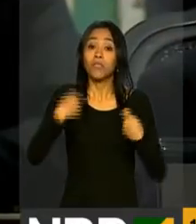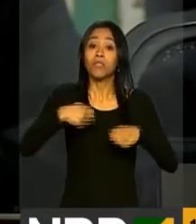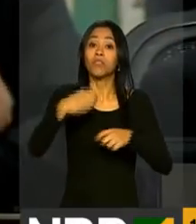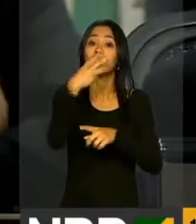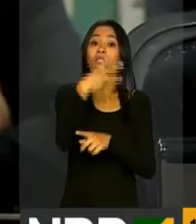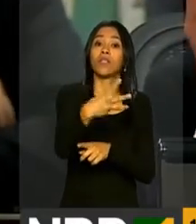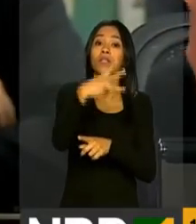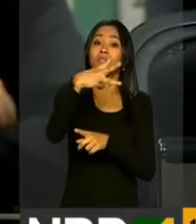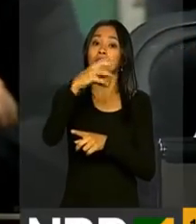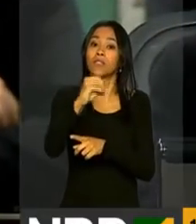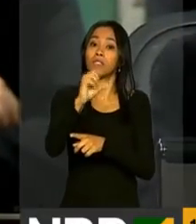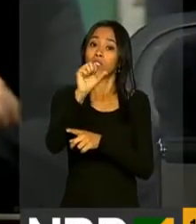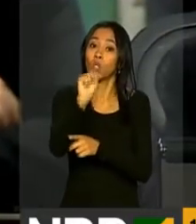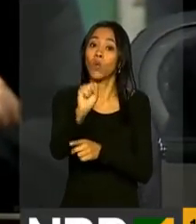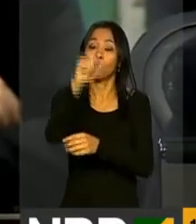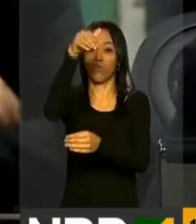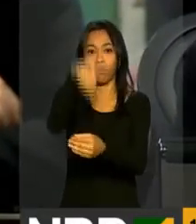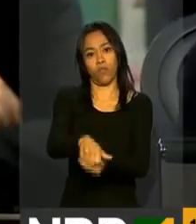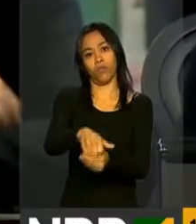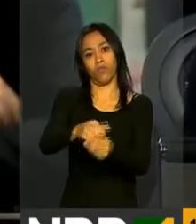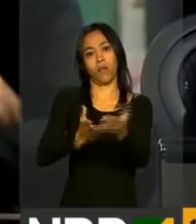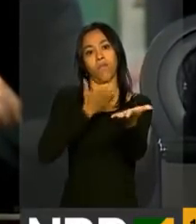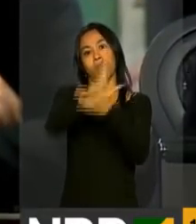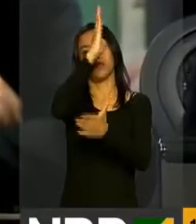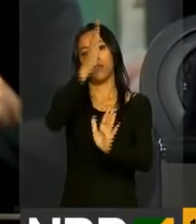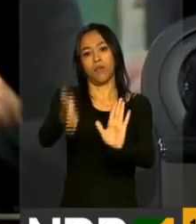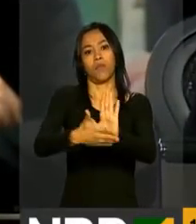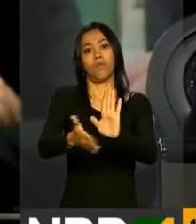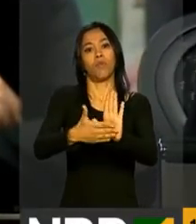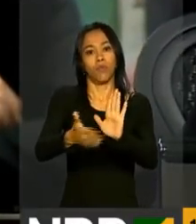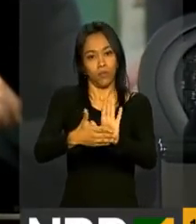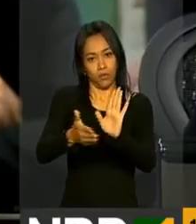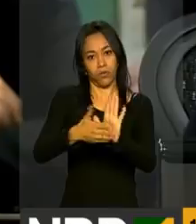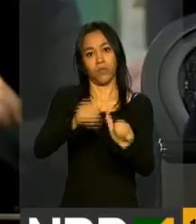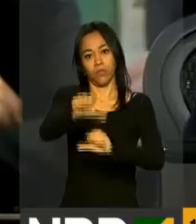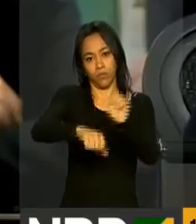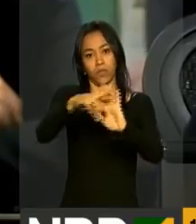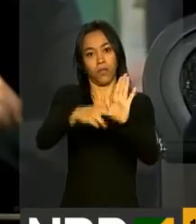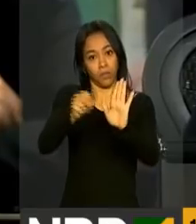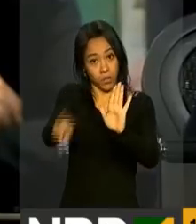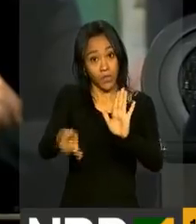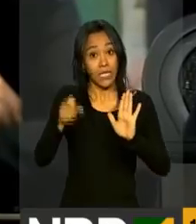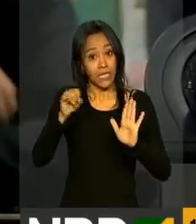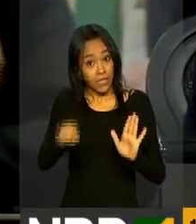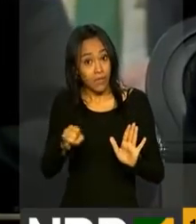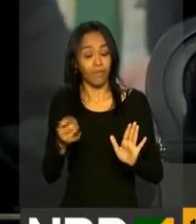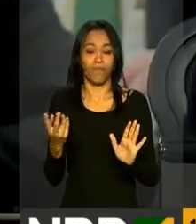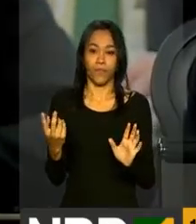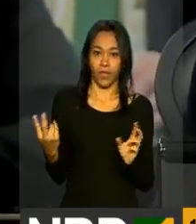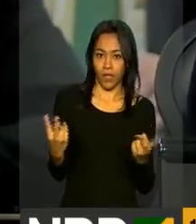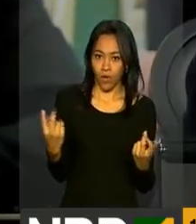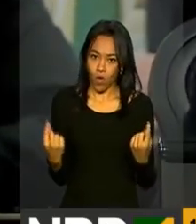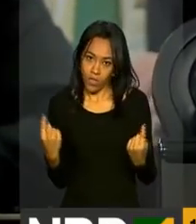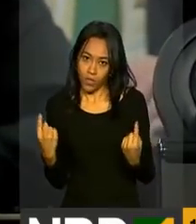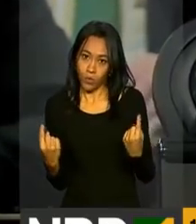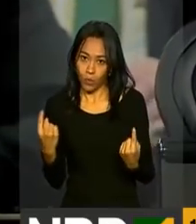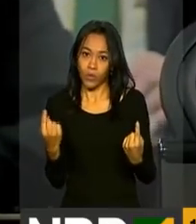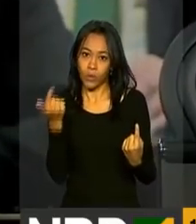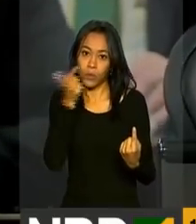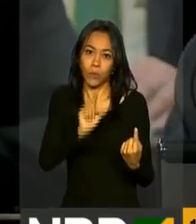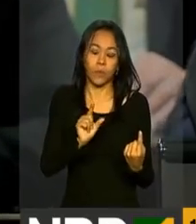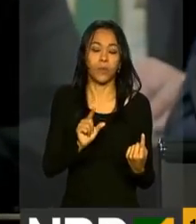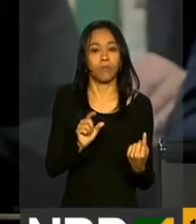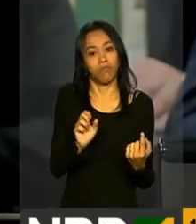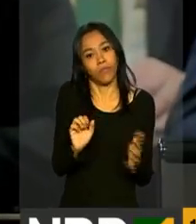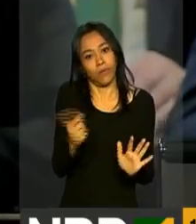votos não tiveram 308 votos não adianta nem pautar a matéria se estas duas condições se verificarem claro